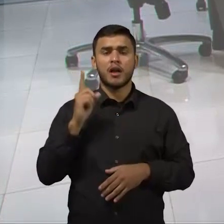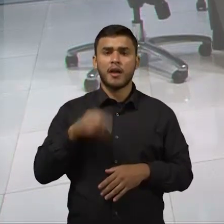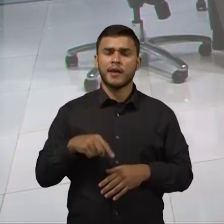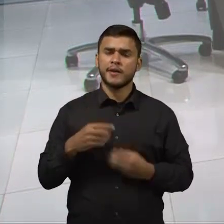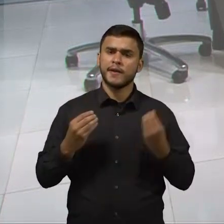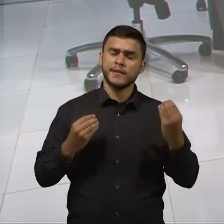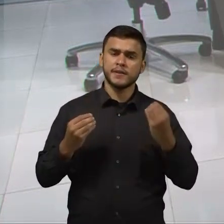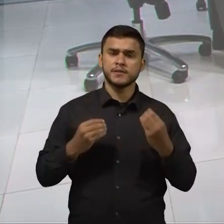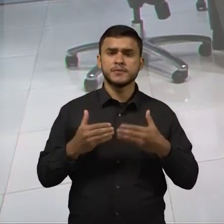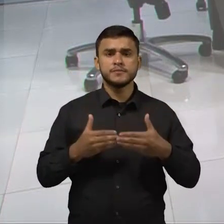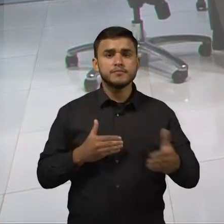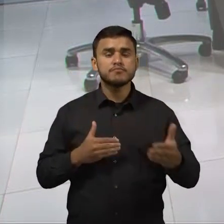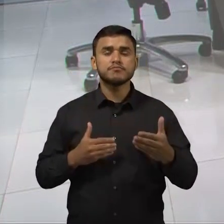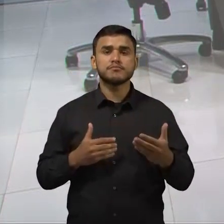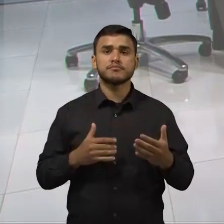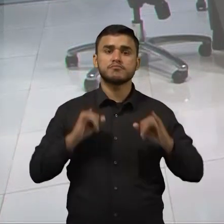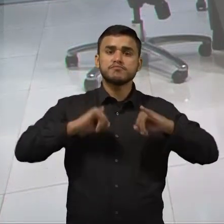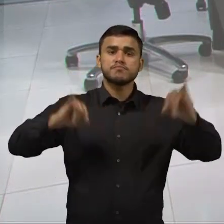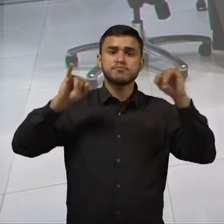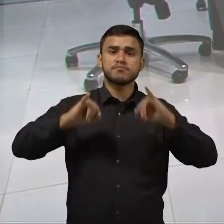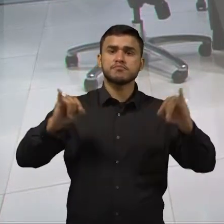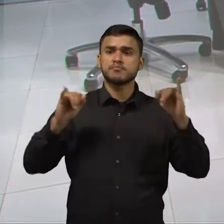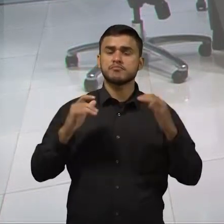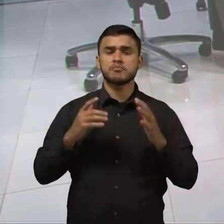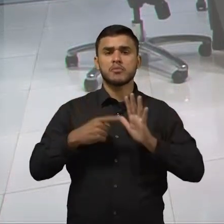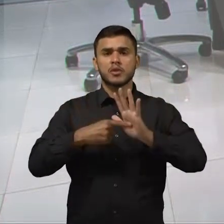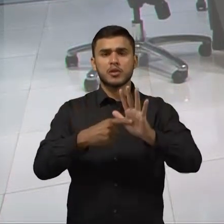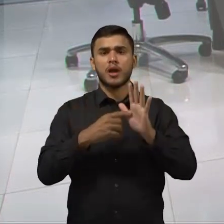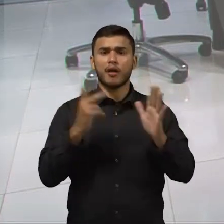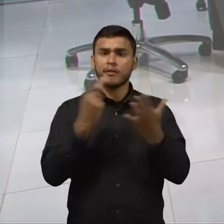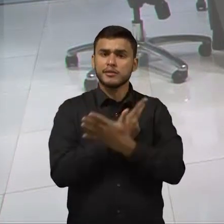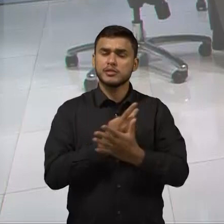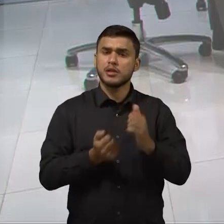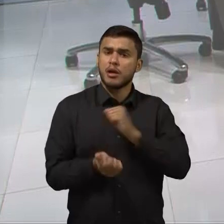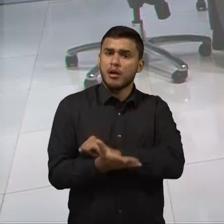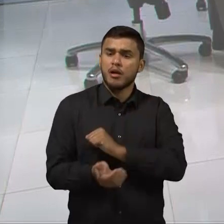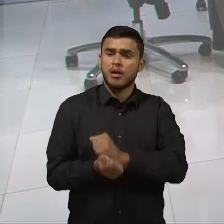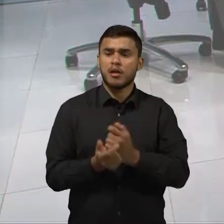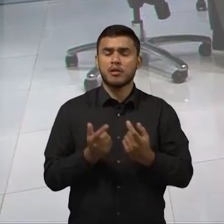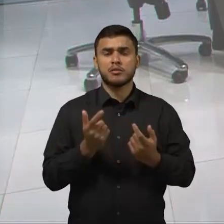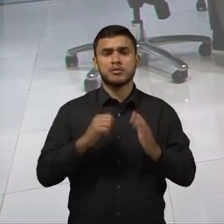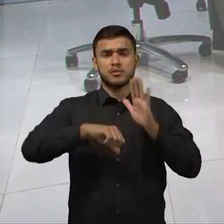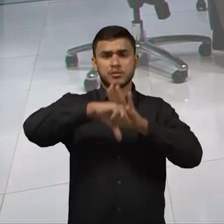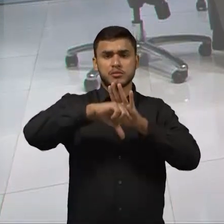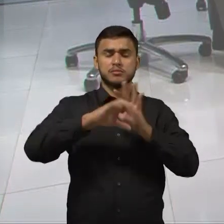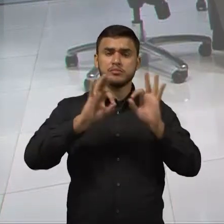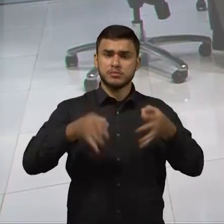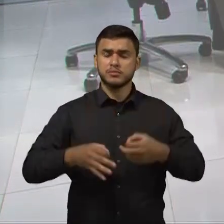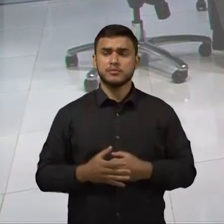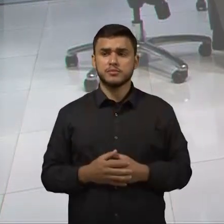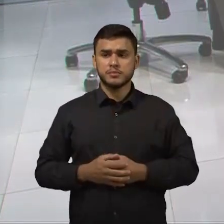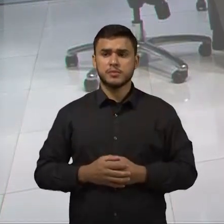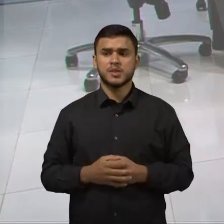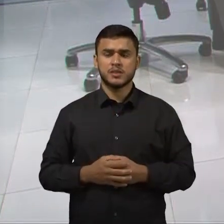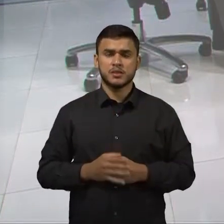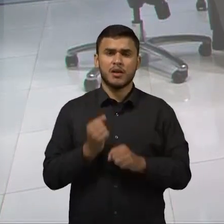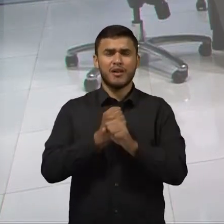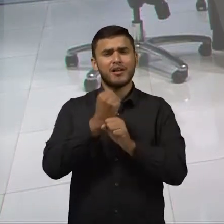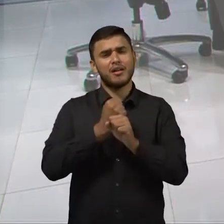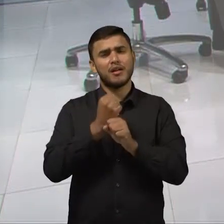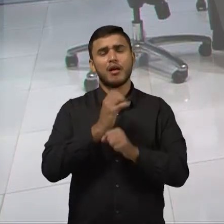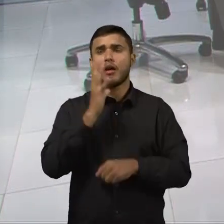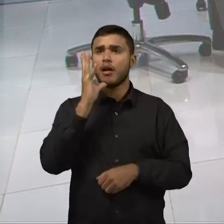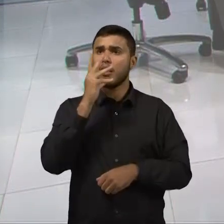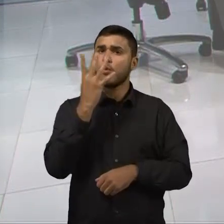ele cometeu na sua campanha em relação aos outros. Não sana porque ele cumpriu. Arnaldo, eu concordo com sua crítica. Demora 4 anos, não? Eu